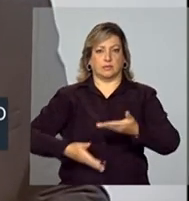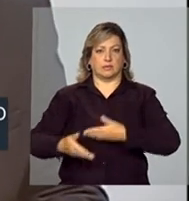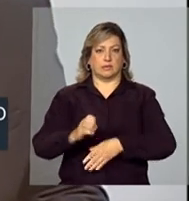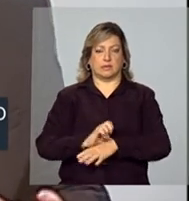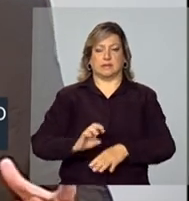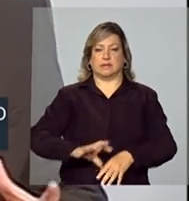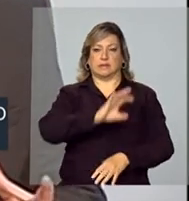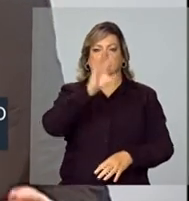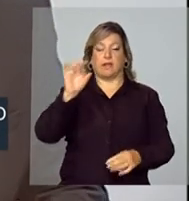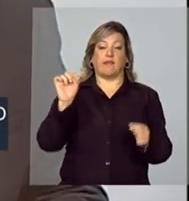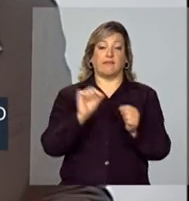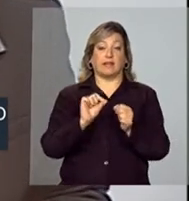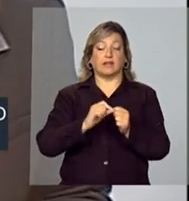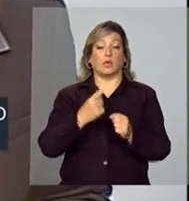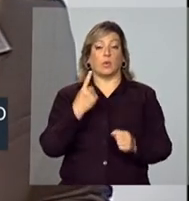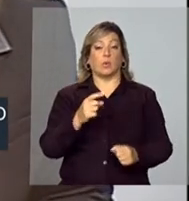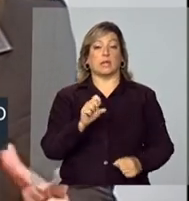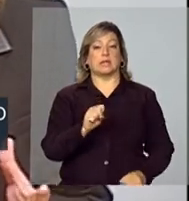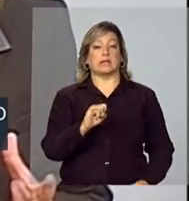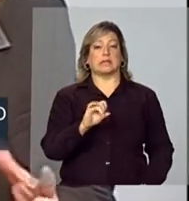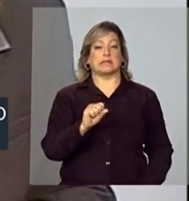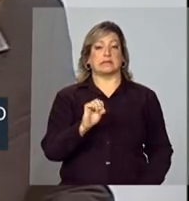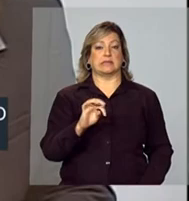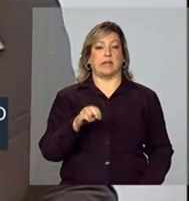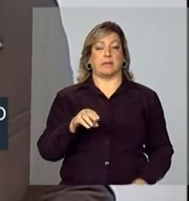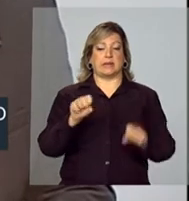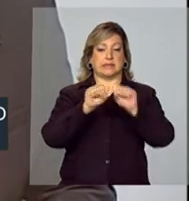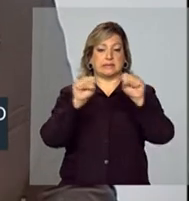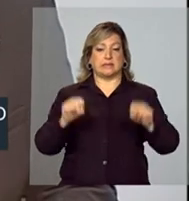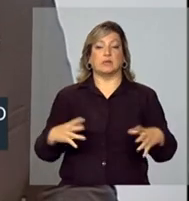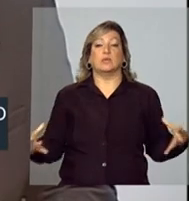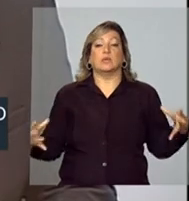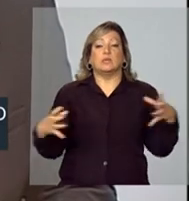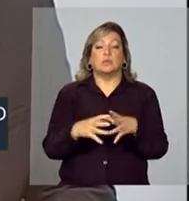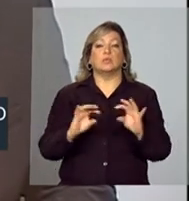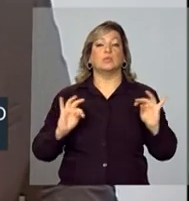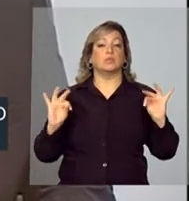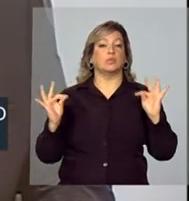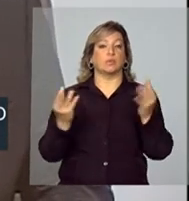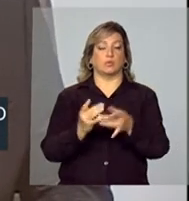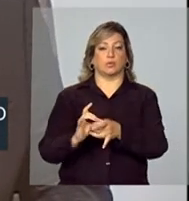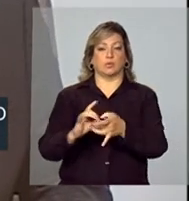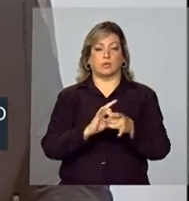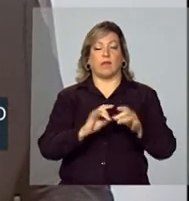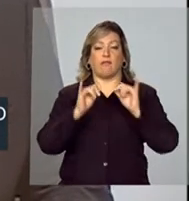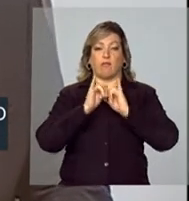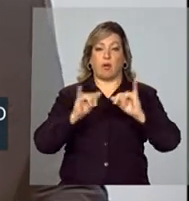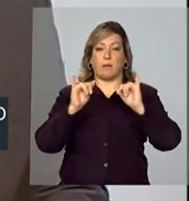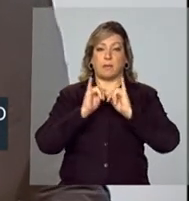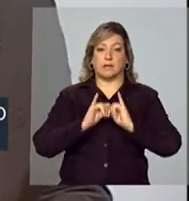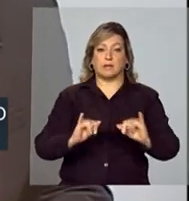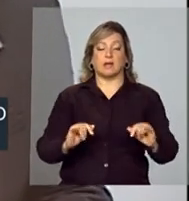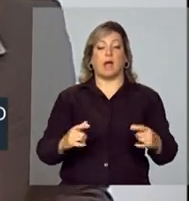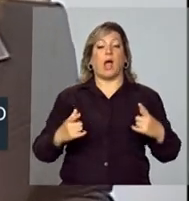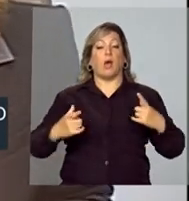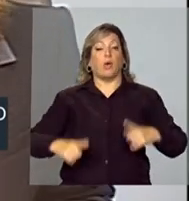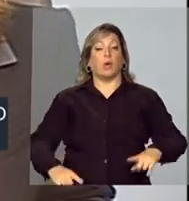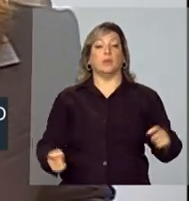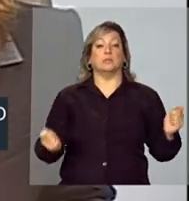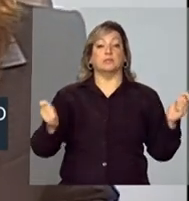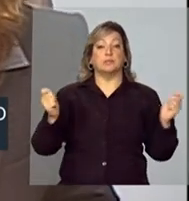sistema que unisse a todos que tivesse um banco de dados onde fosse